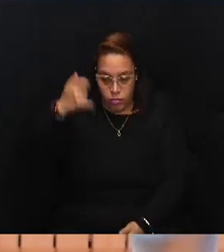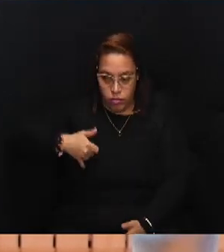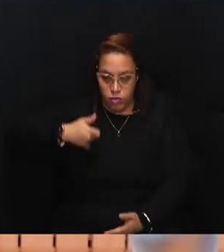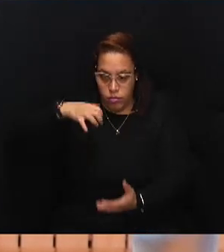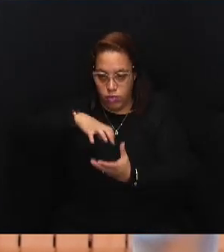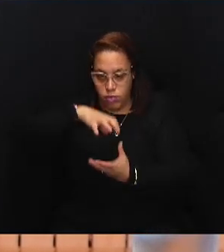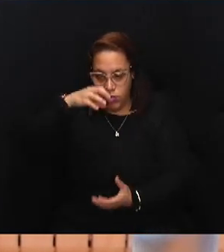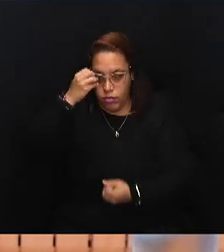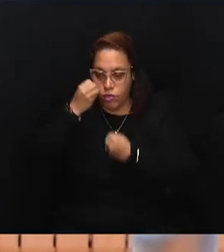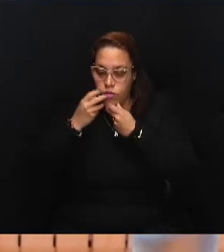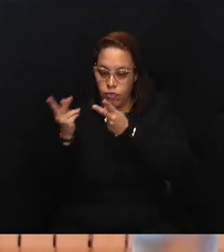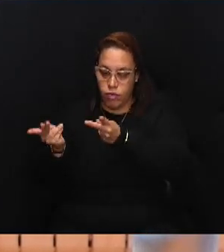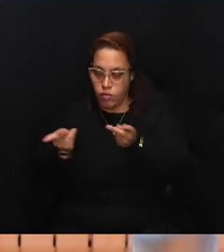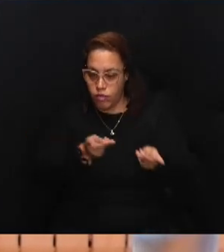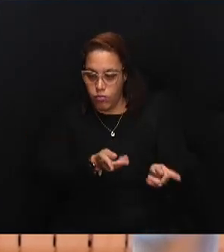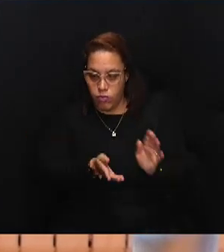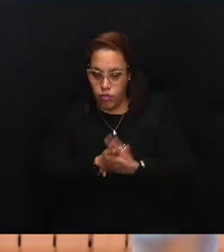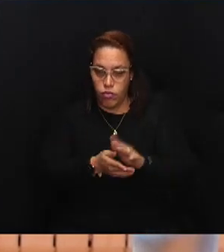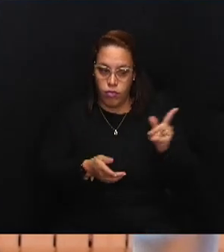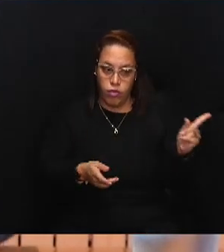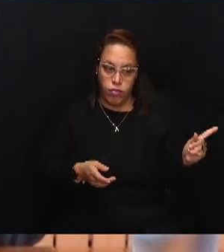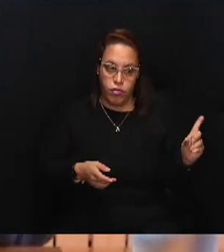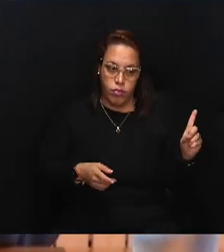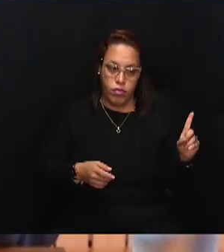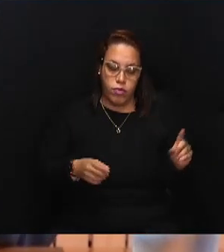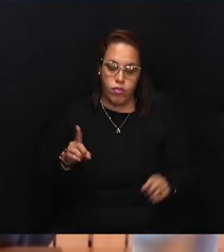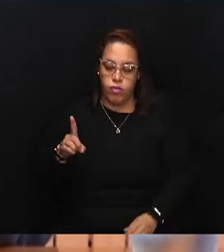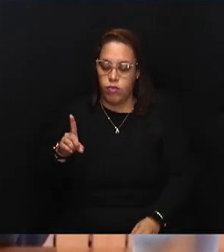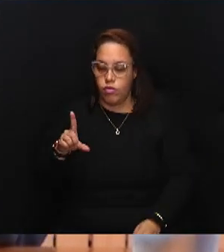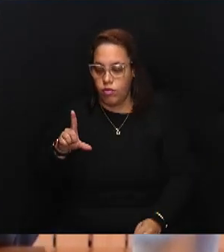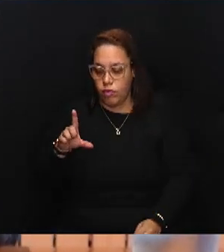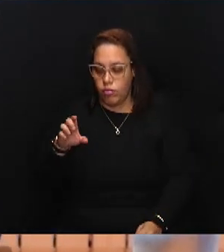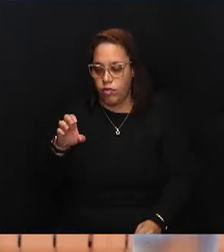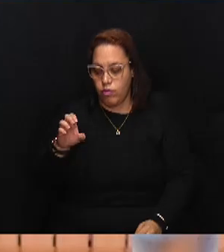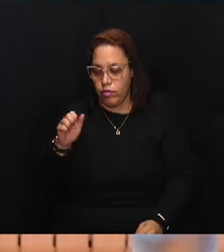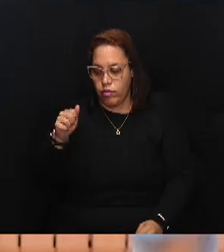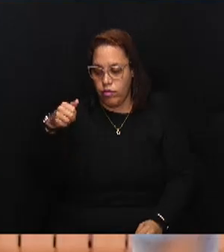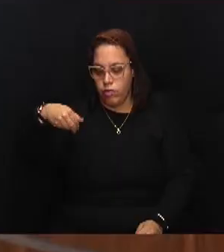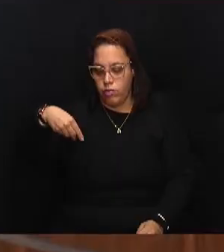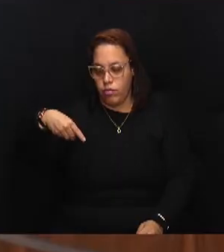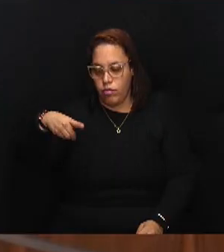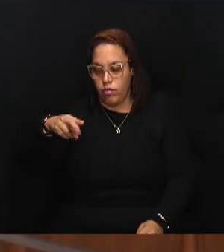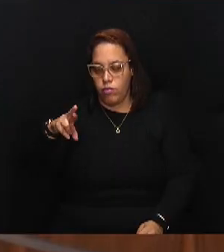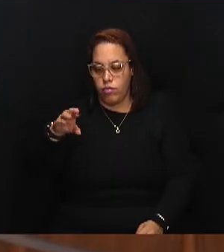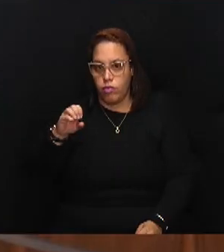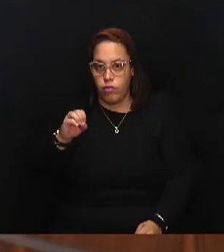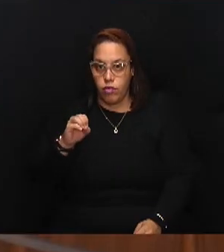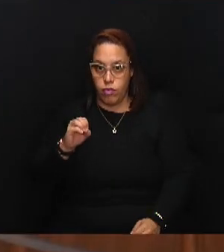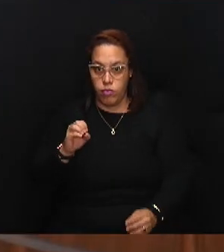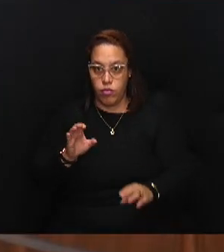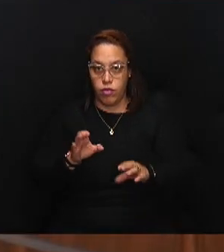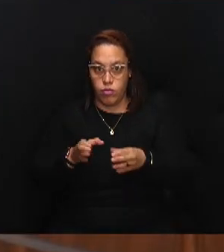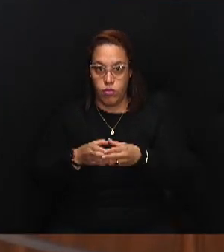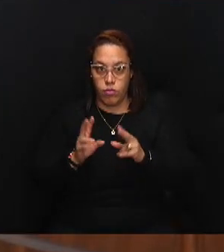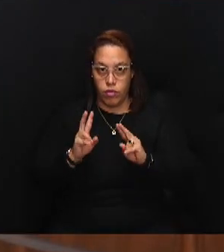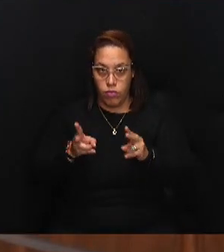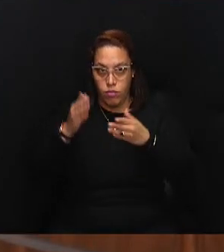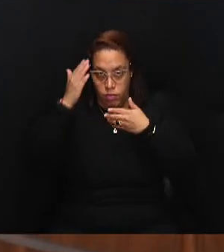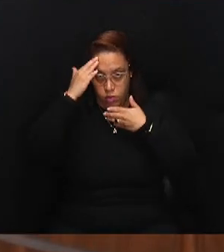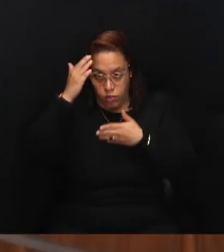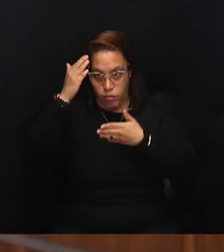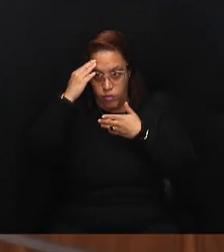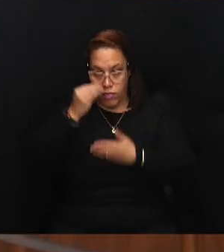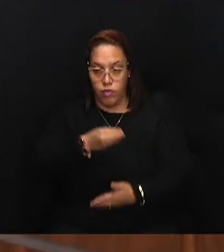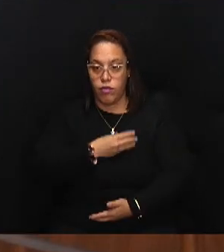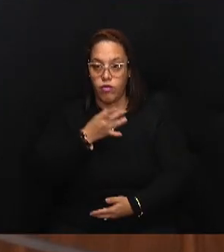bem-vinda. Do nosso lado aqui direito temos o doutor Leandro também, que sempre está participando junto com a gente dessa comissão, que é muito importante. Muito obrigado pela presença,